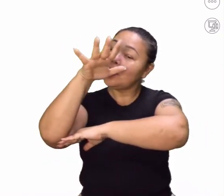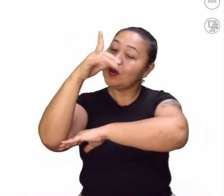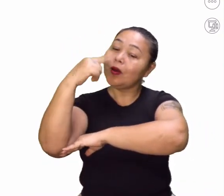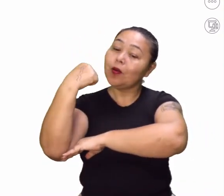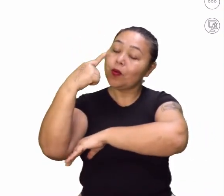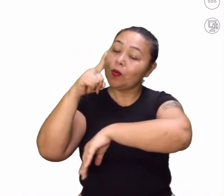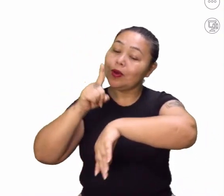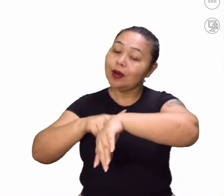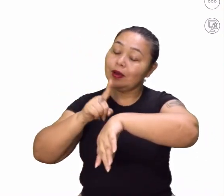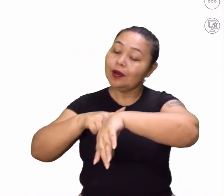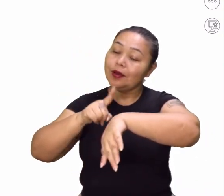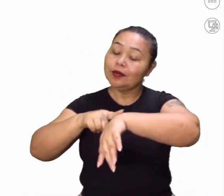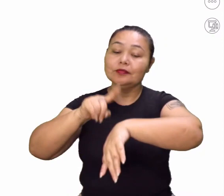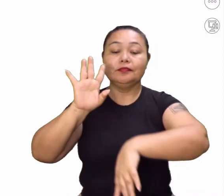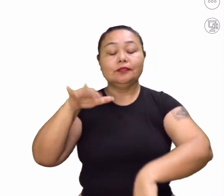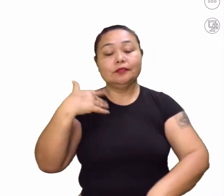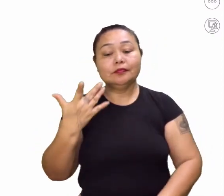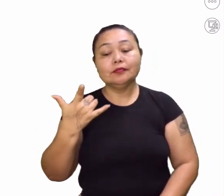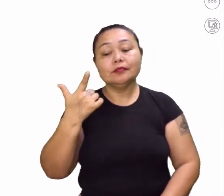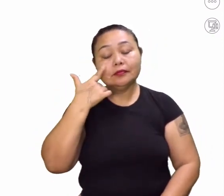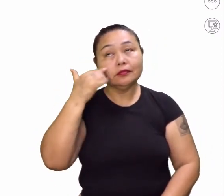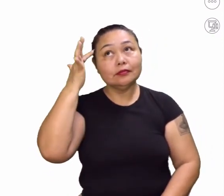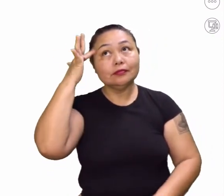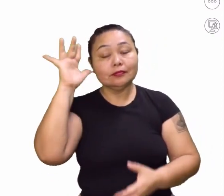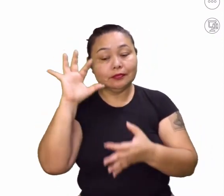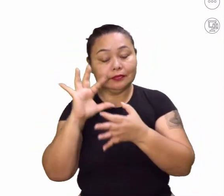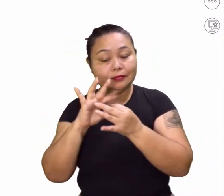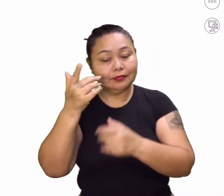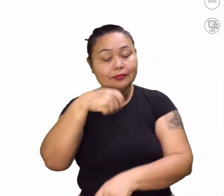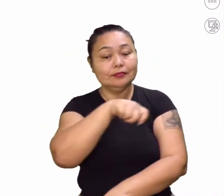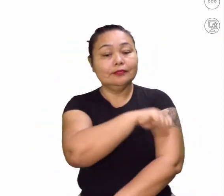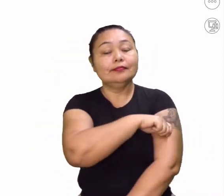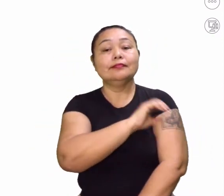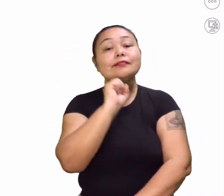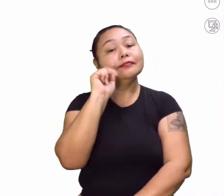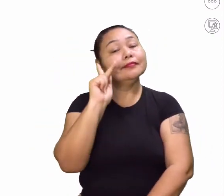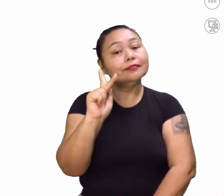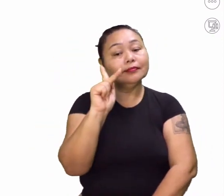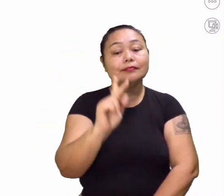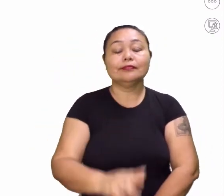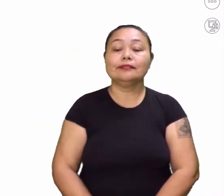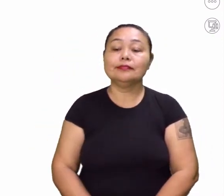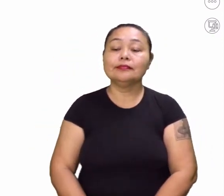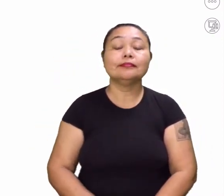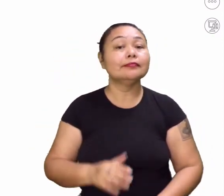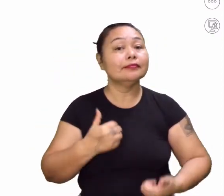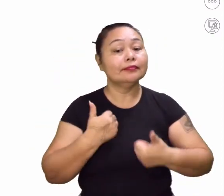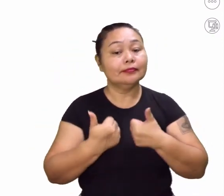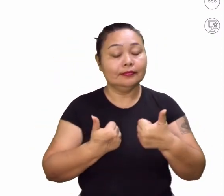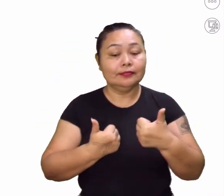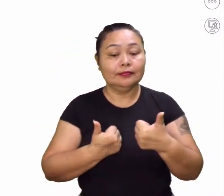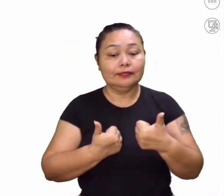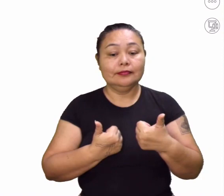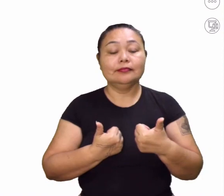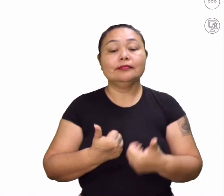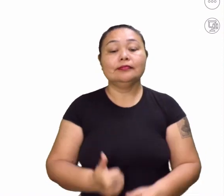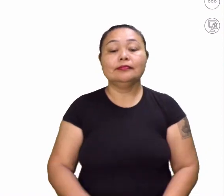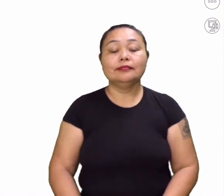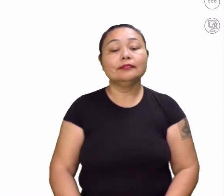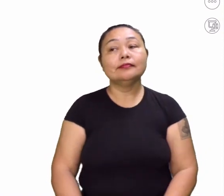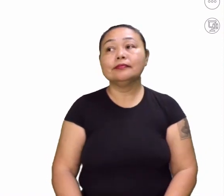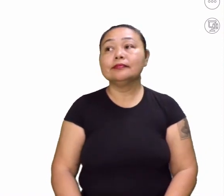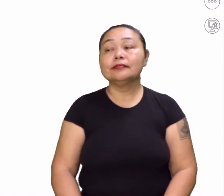pode perder isso da linha de raciocínio do aluno, ok? Beleza?